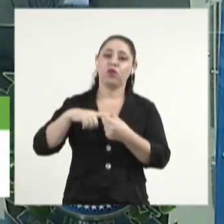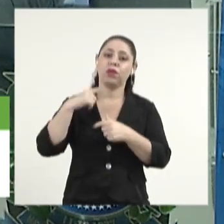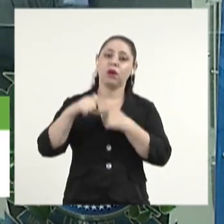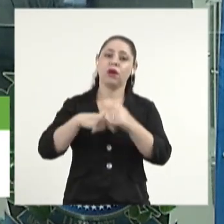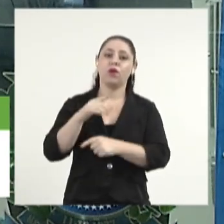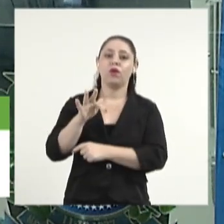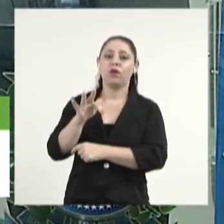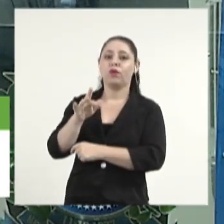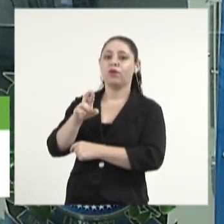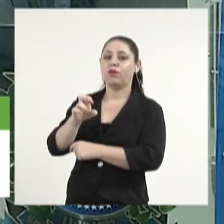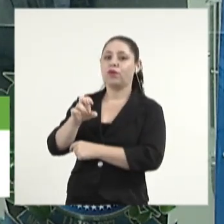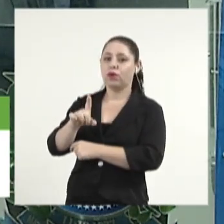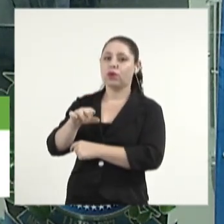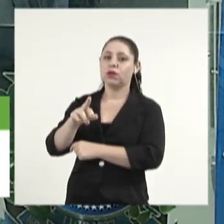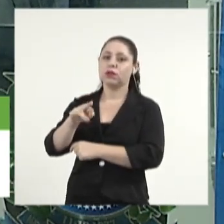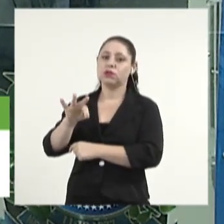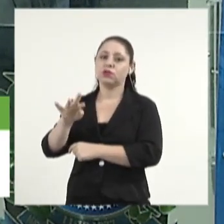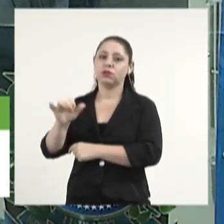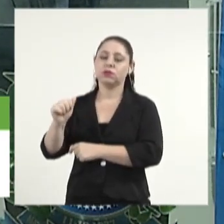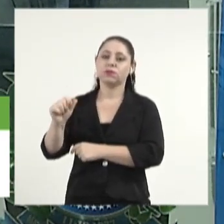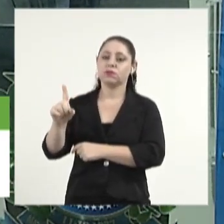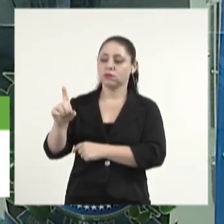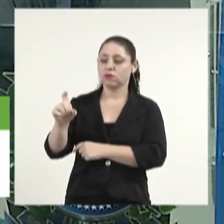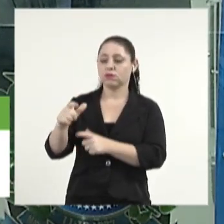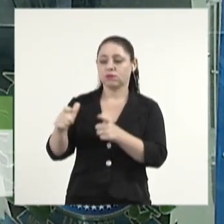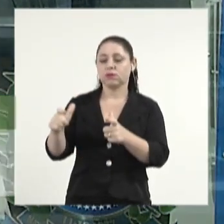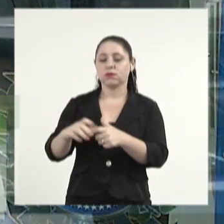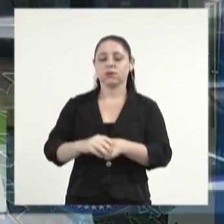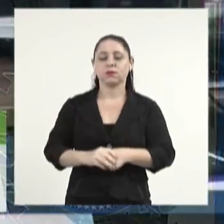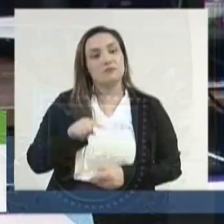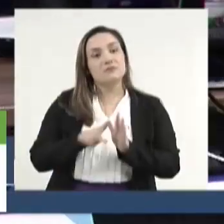do Florestinha lá na segunda maior cidade do estado.